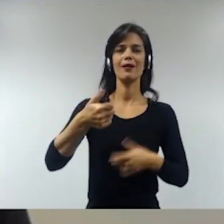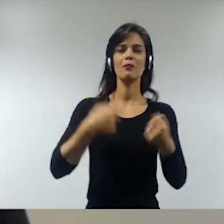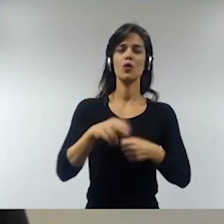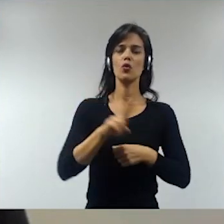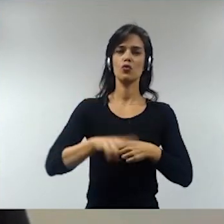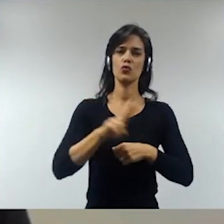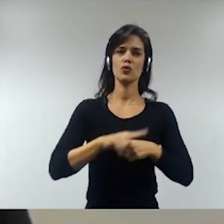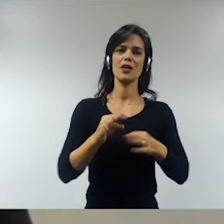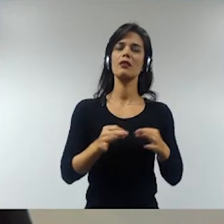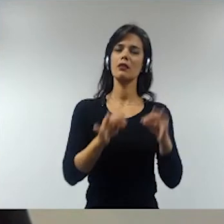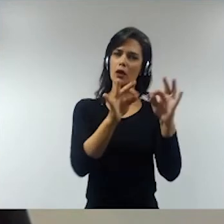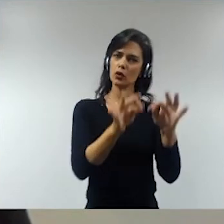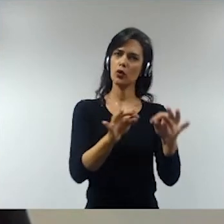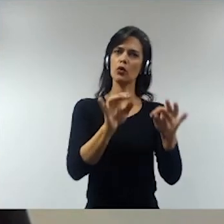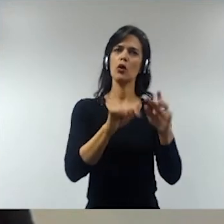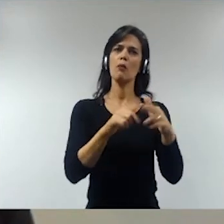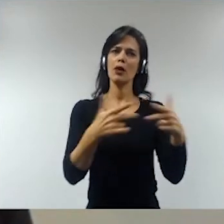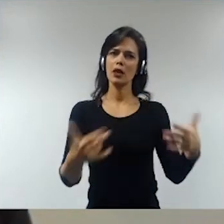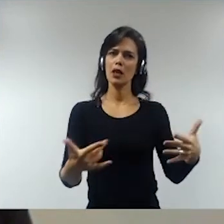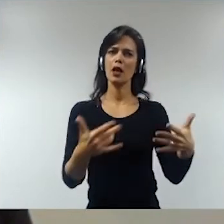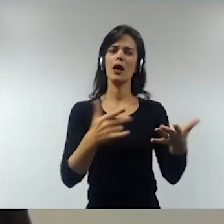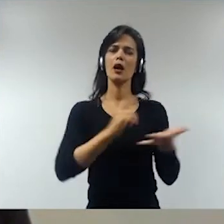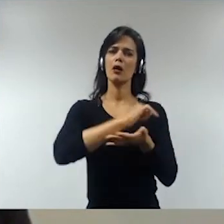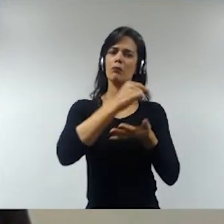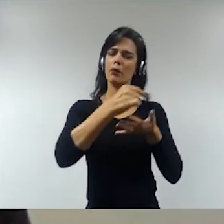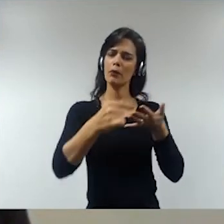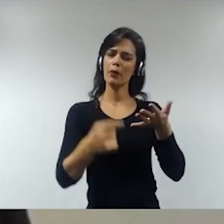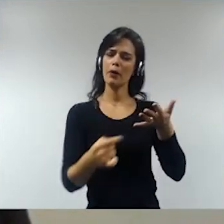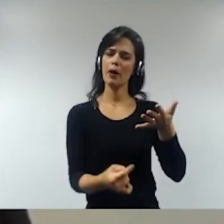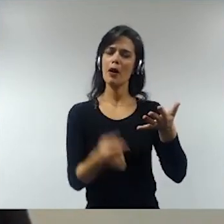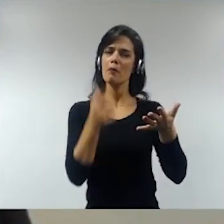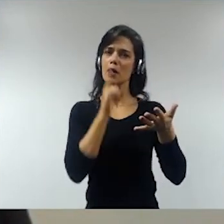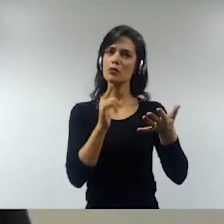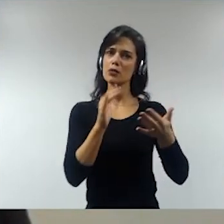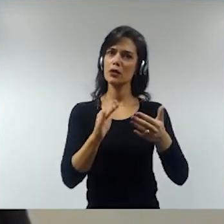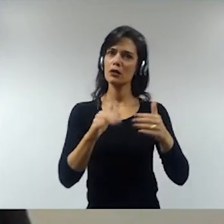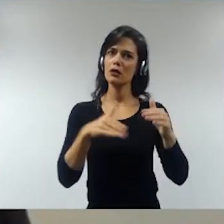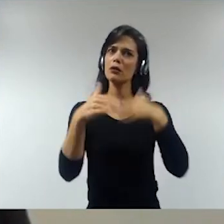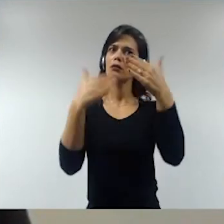desses instrumentos para avançar e não para retroceder.